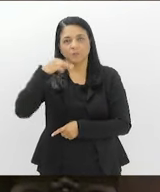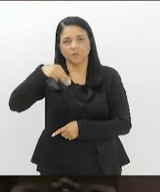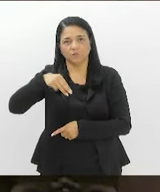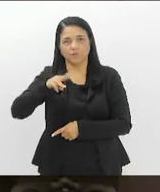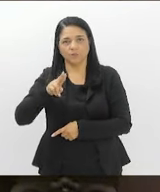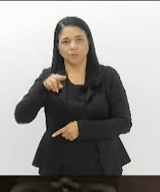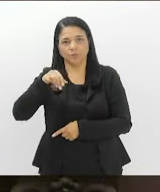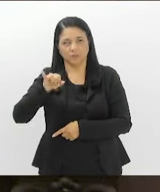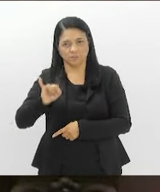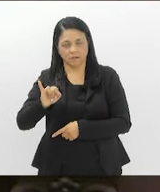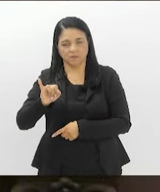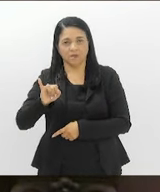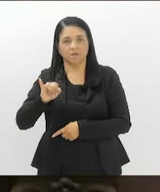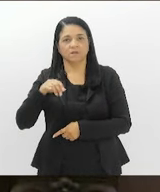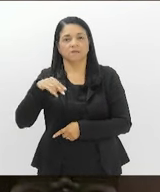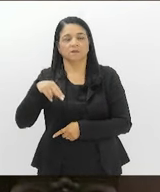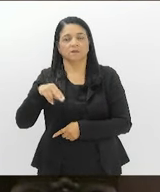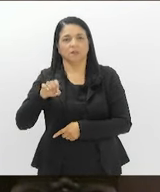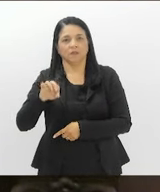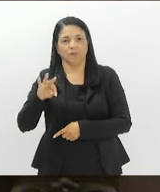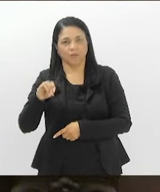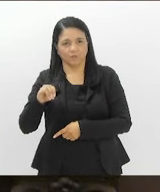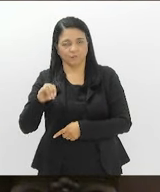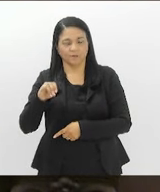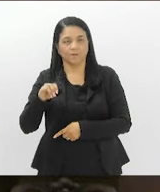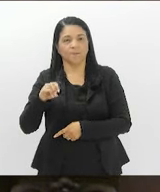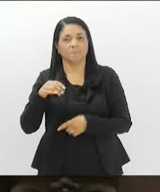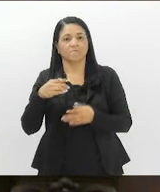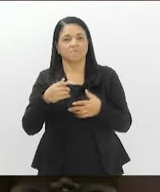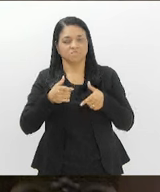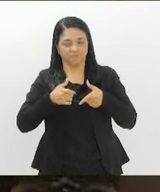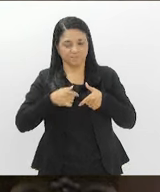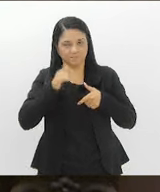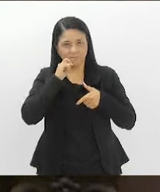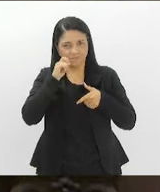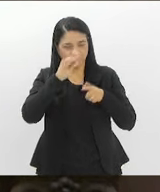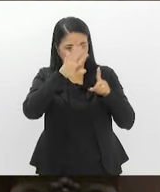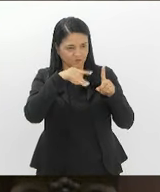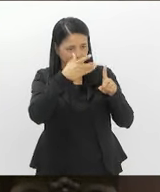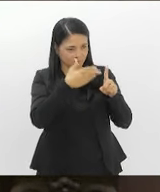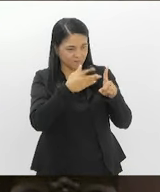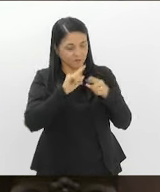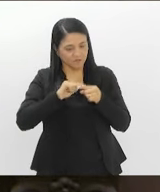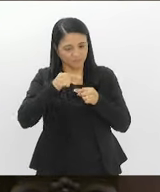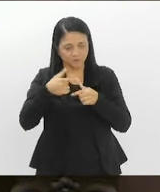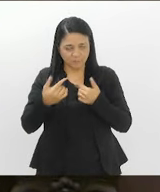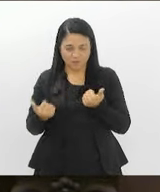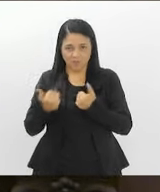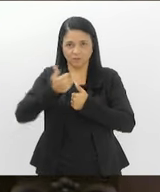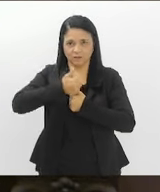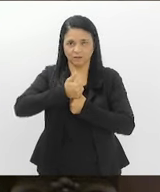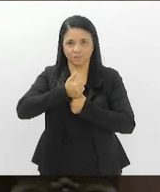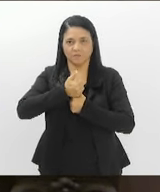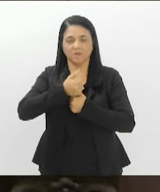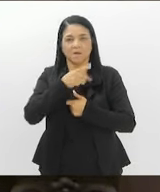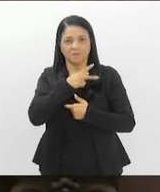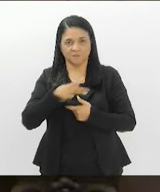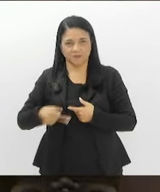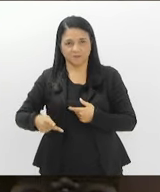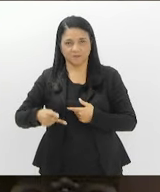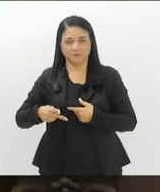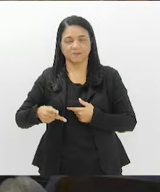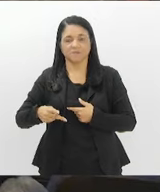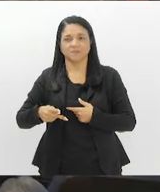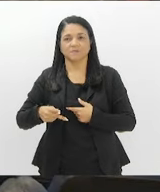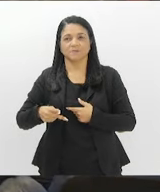coautor, vamos entregar a medalha ao homenageado, em seguida, Vossa Excelência assuma a presidência os trabalhos da